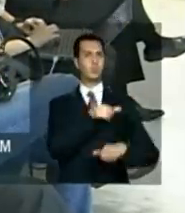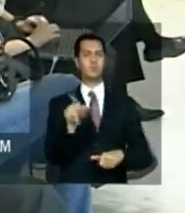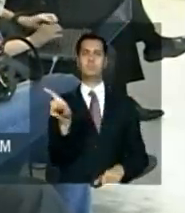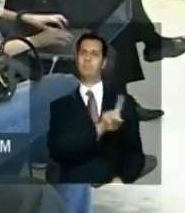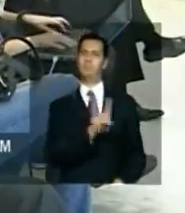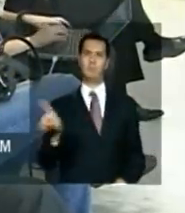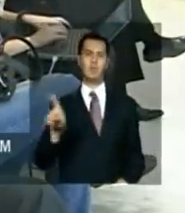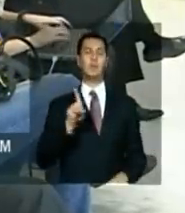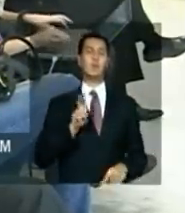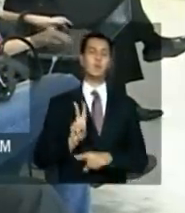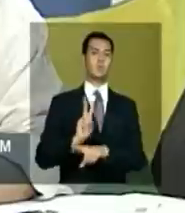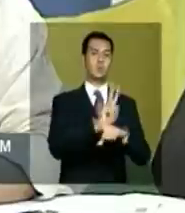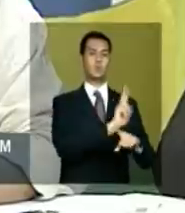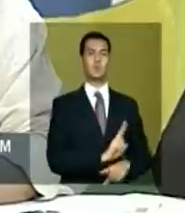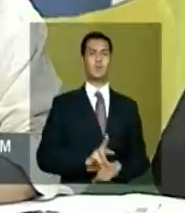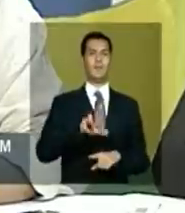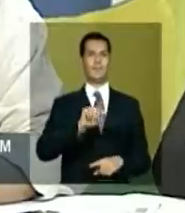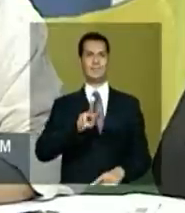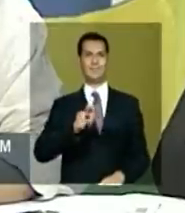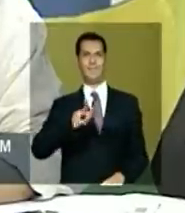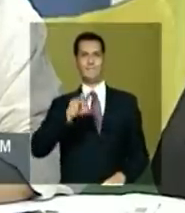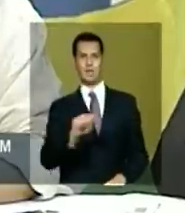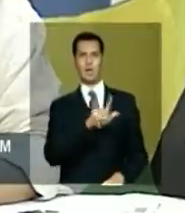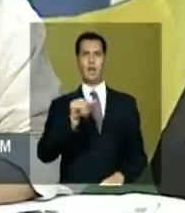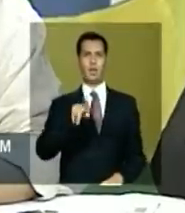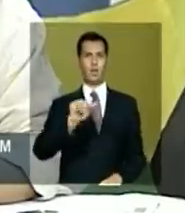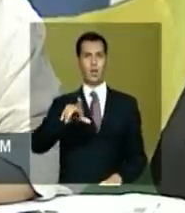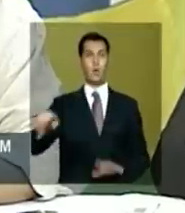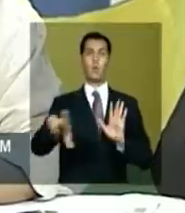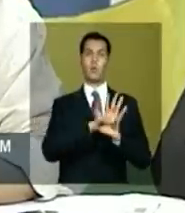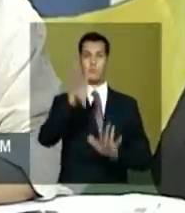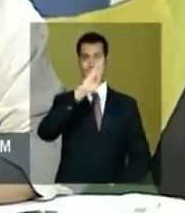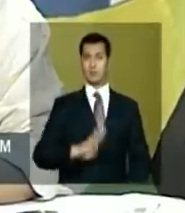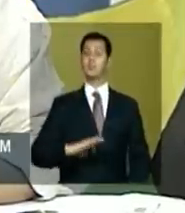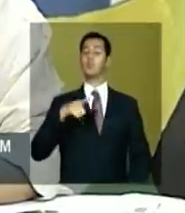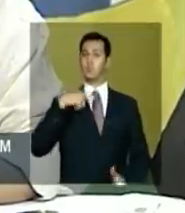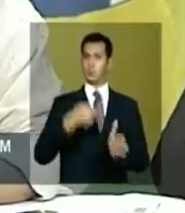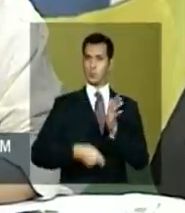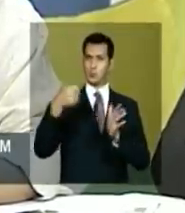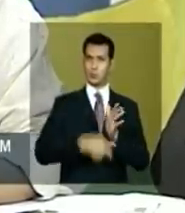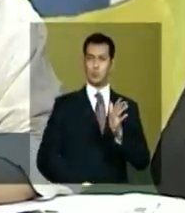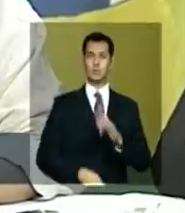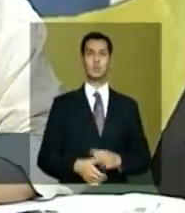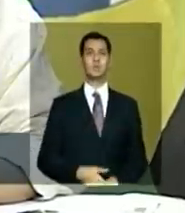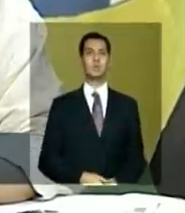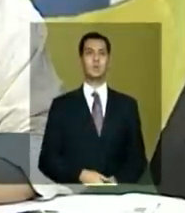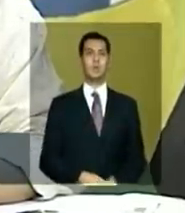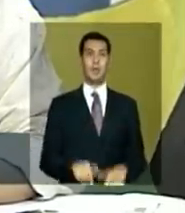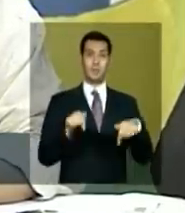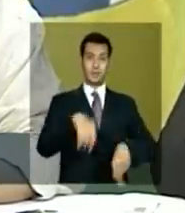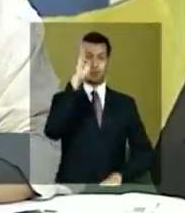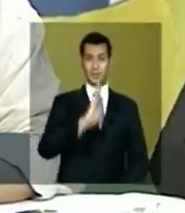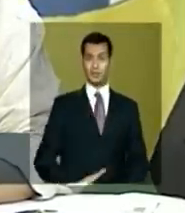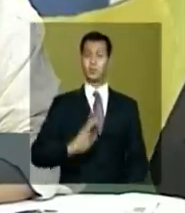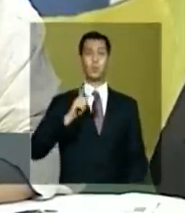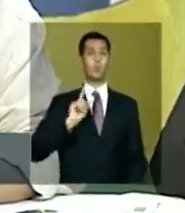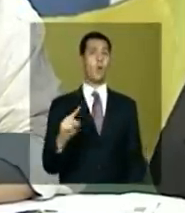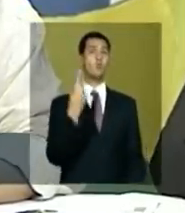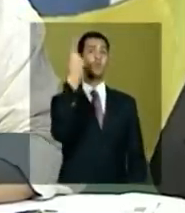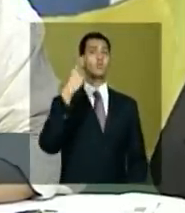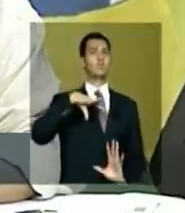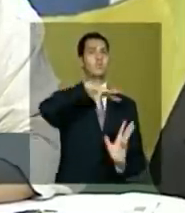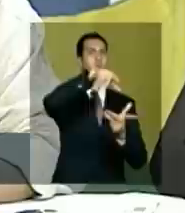Estatuto da reserva legal que hoje a lei brasileira estabelece Aliás o único país do mundo que estabelece